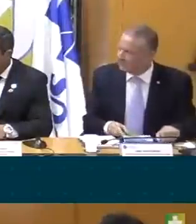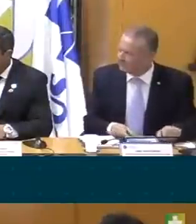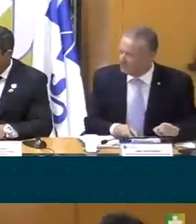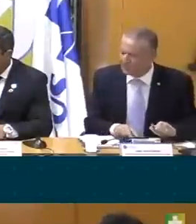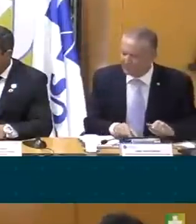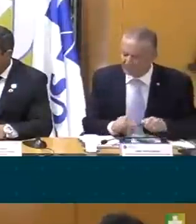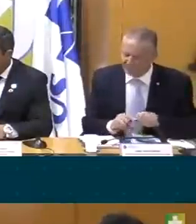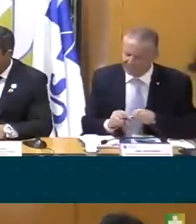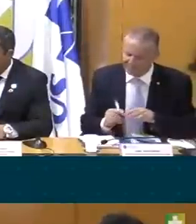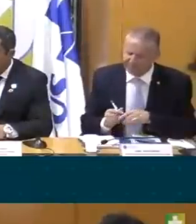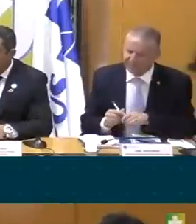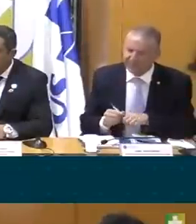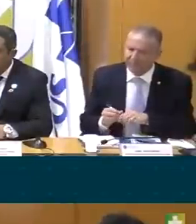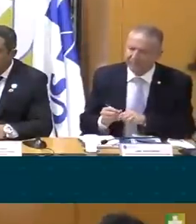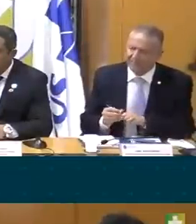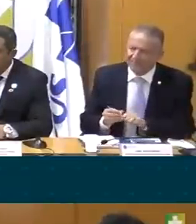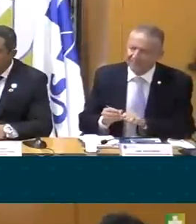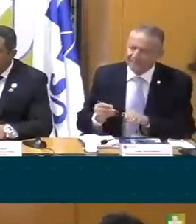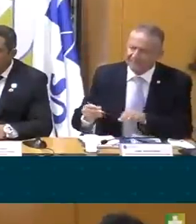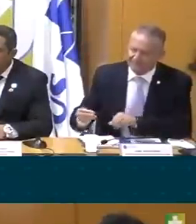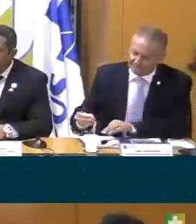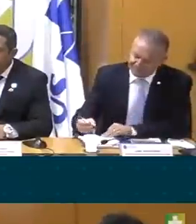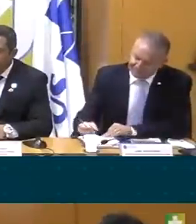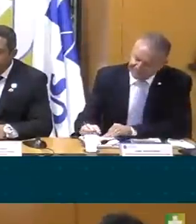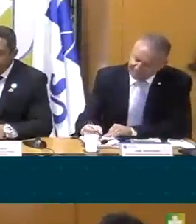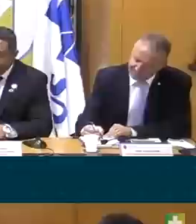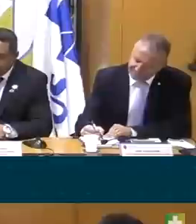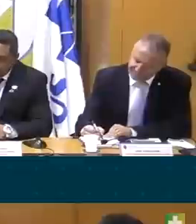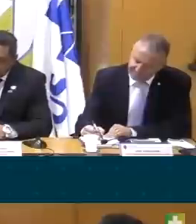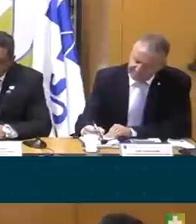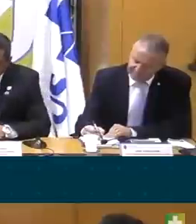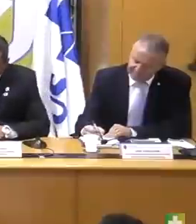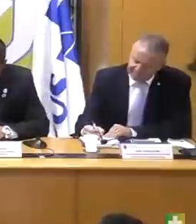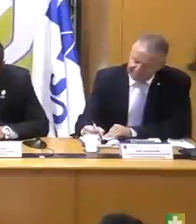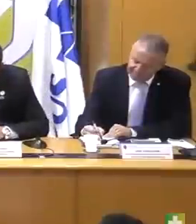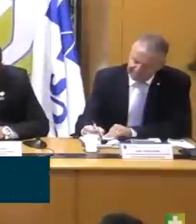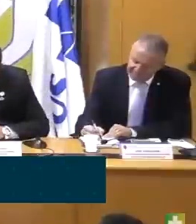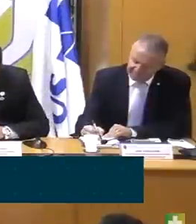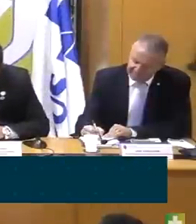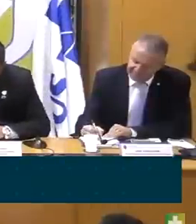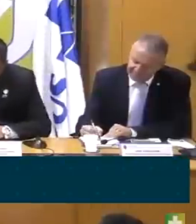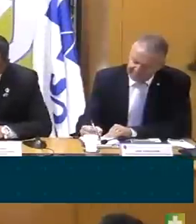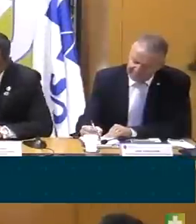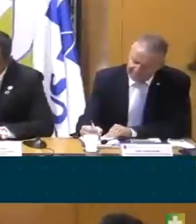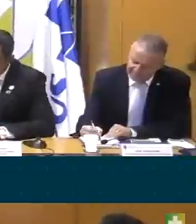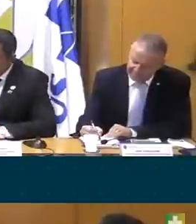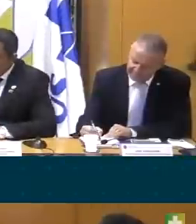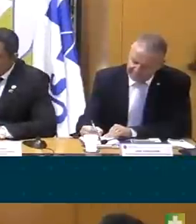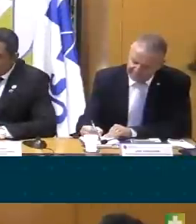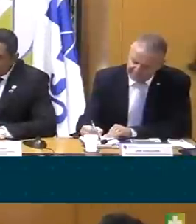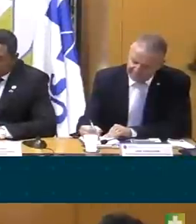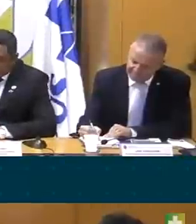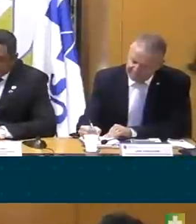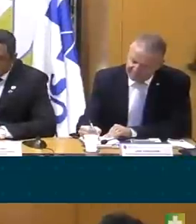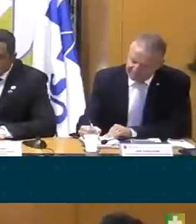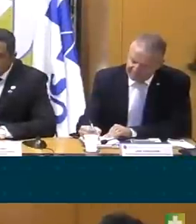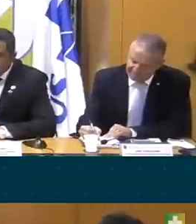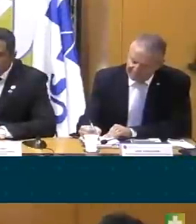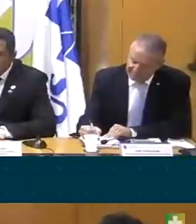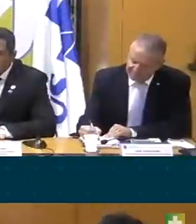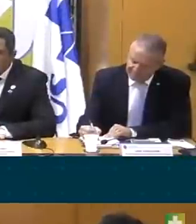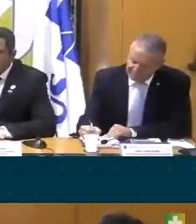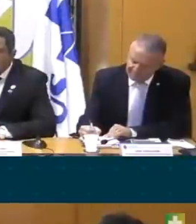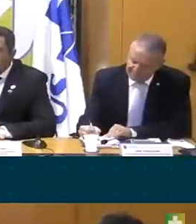caderneta o Brasil tem uma média de 3 milhões de partos é por ano um pouquinho menos um pouquinho mais foram